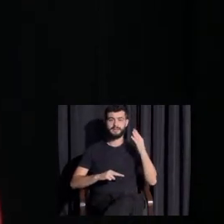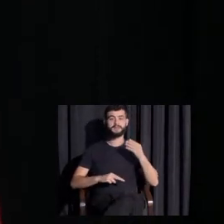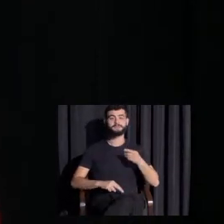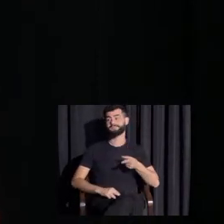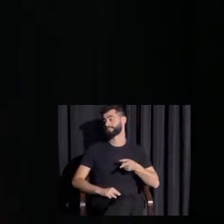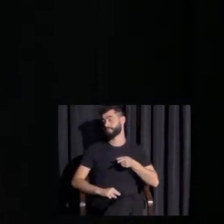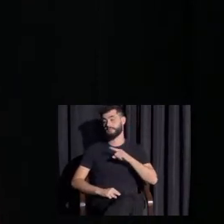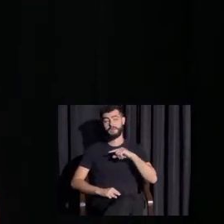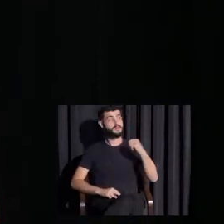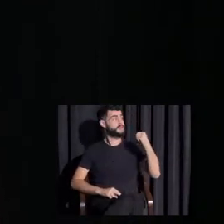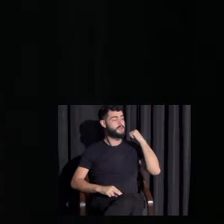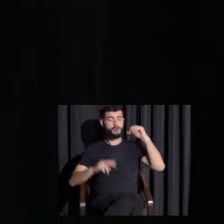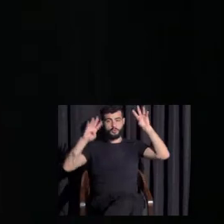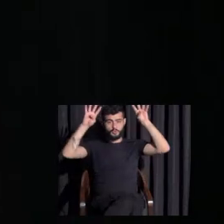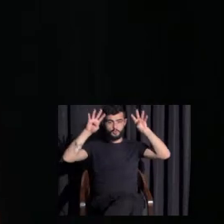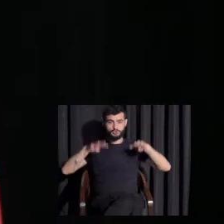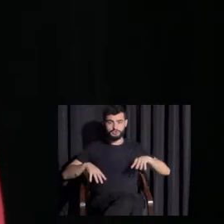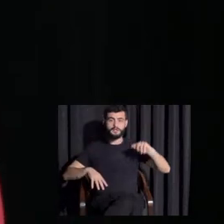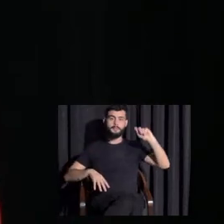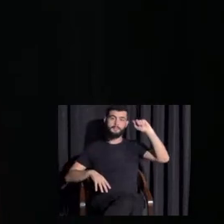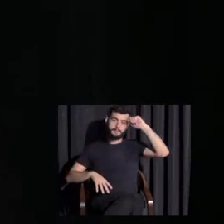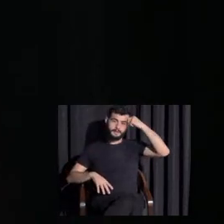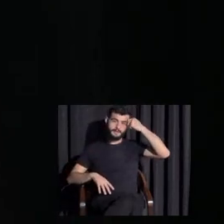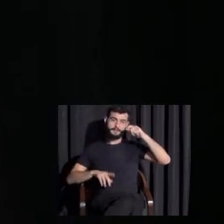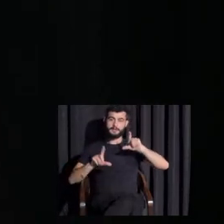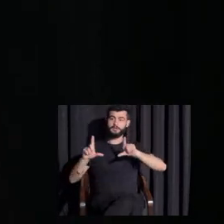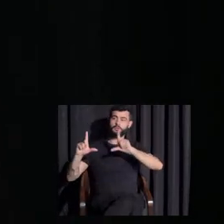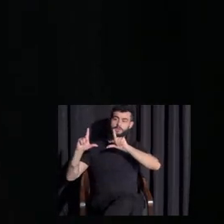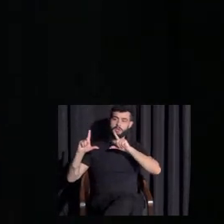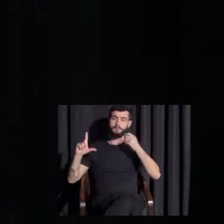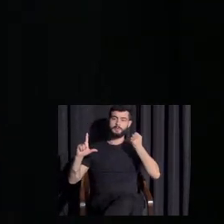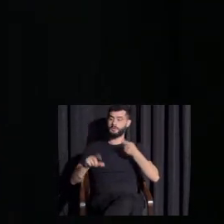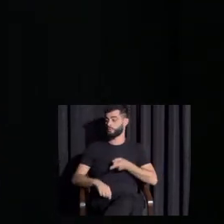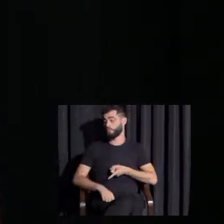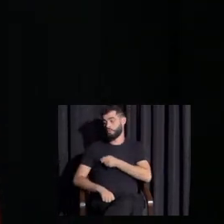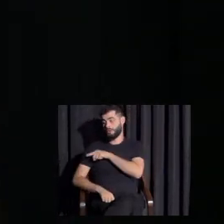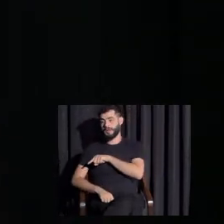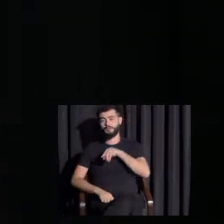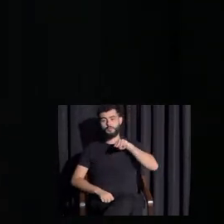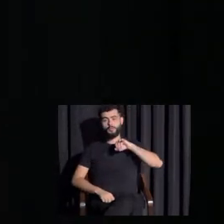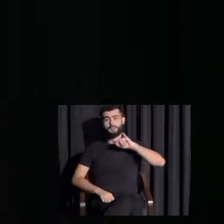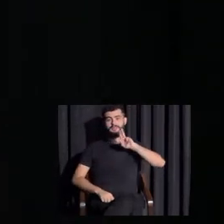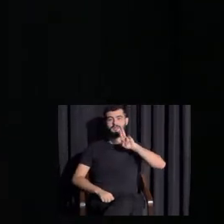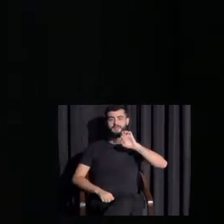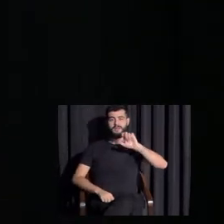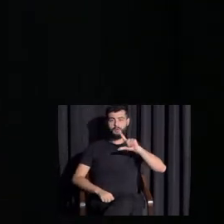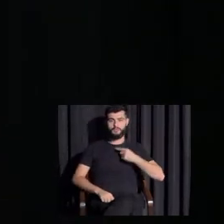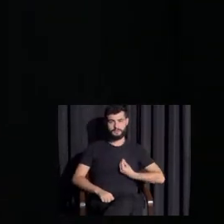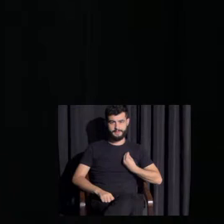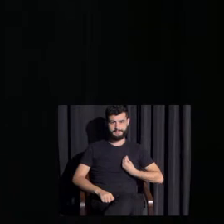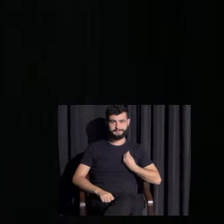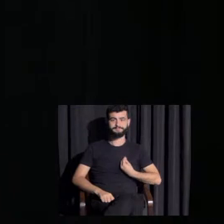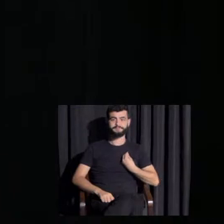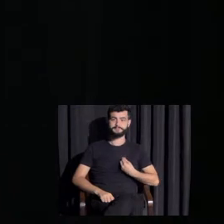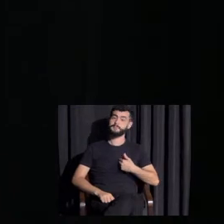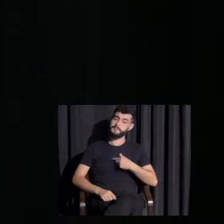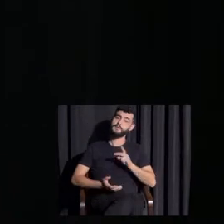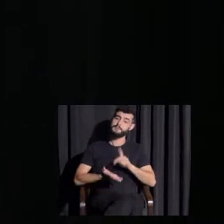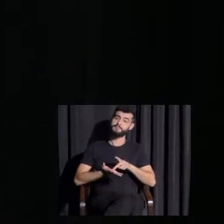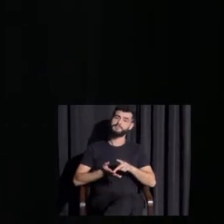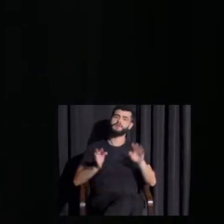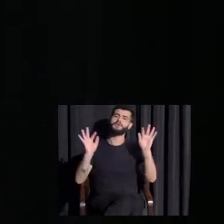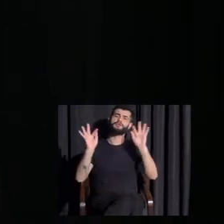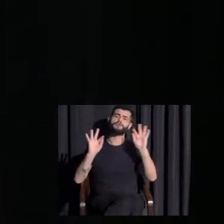cortina preta, um telão branco. À minha direita está Miguel, que daqui a pouco vai se descrever. Estou muito feliz de estar